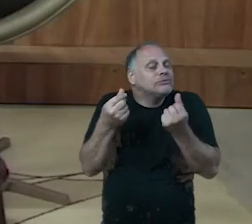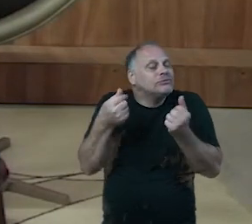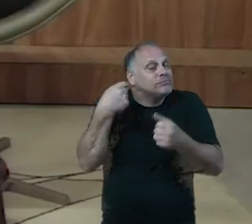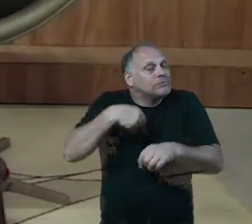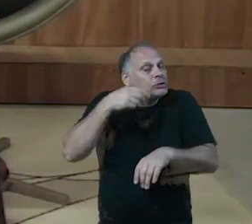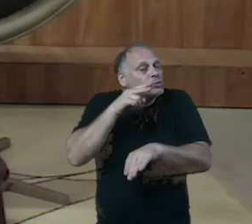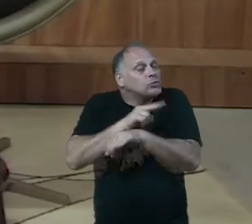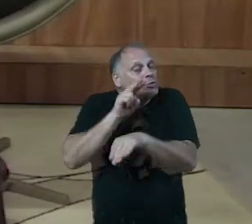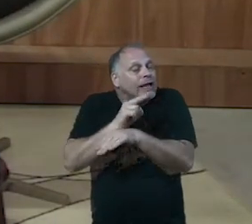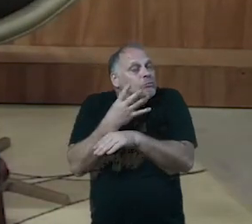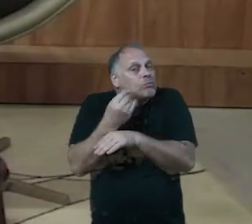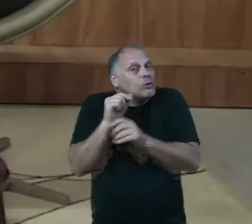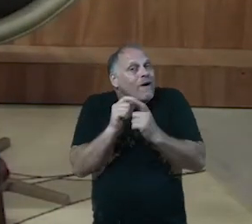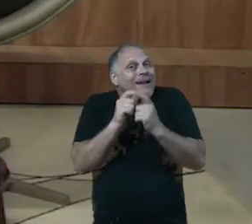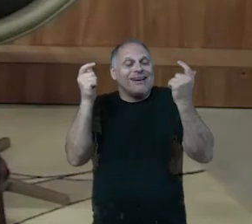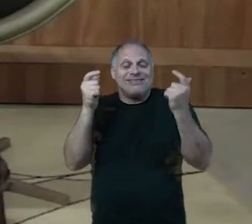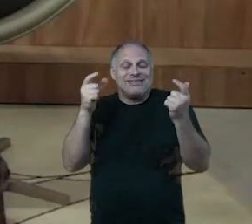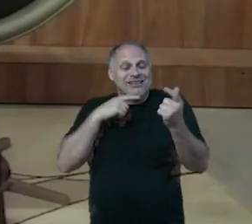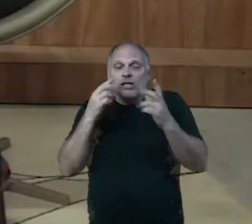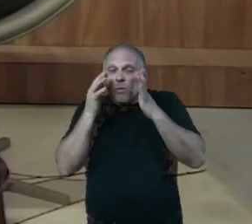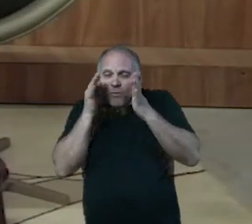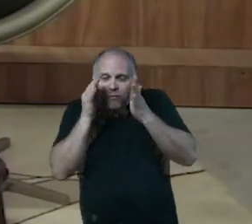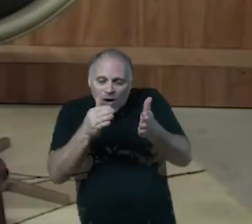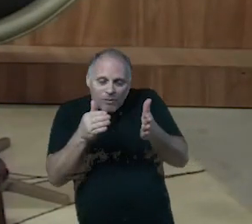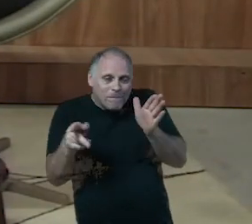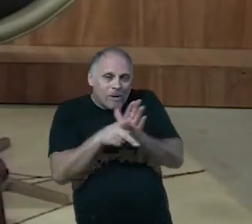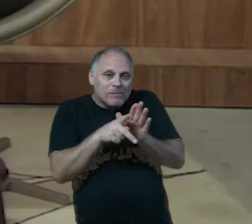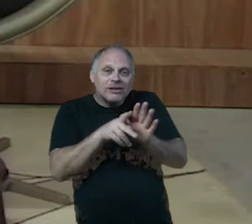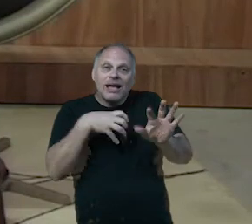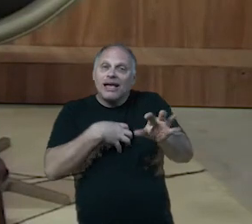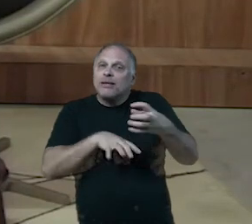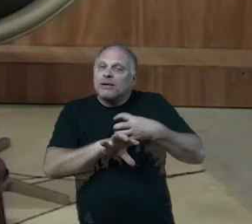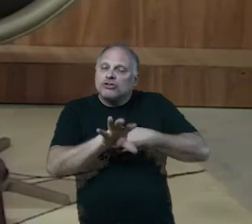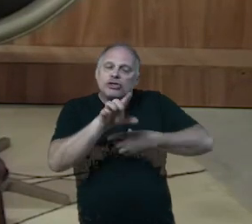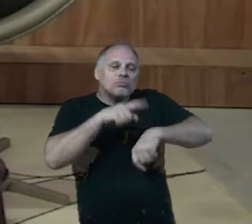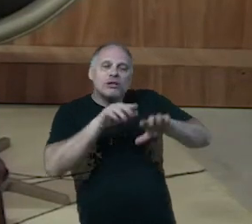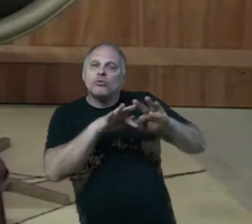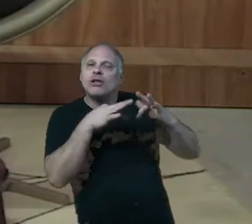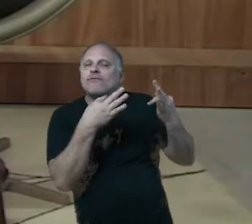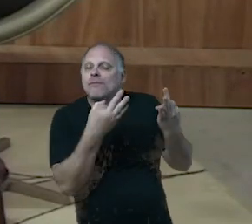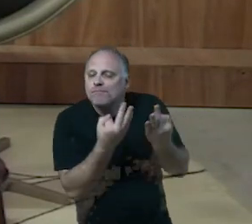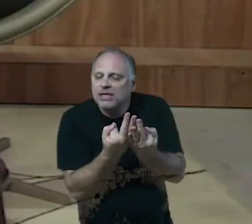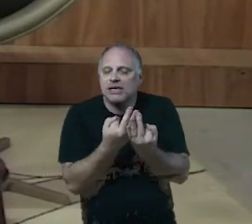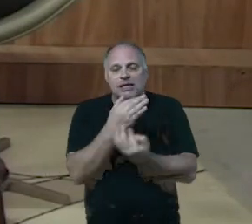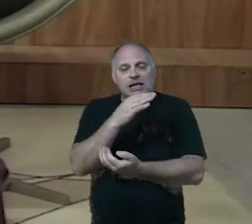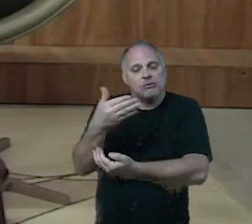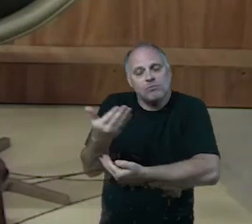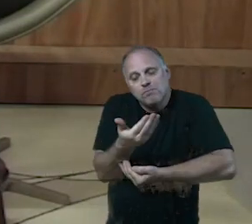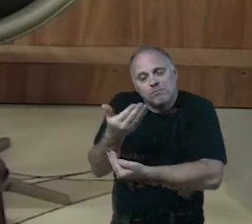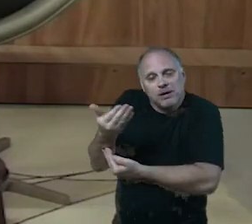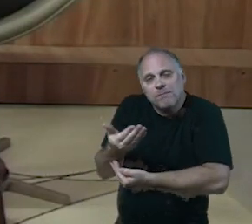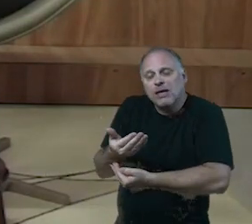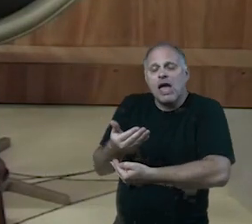sempre tem que ter um olhar individualizado de empatia, de respeito sobre o momento daquela família, sobre o momento daquela criança